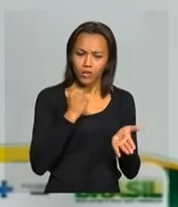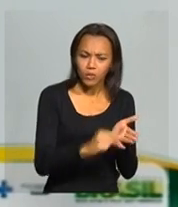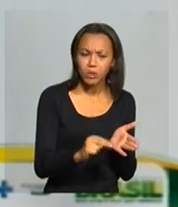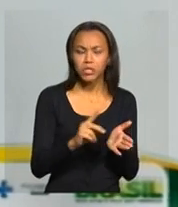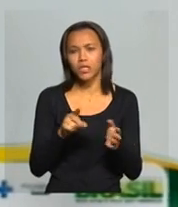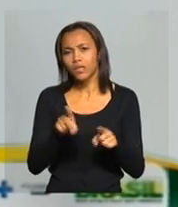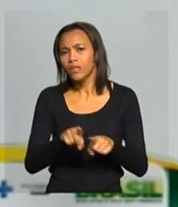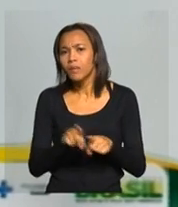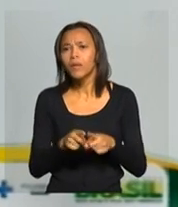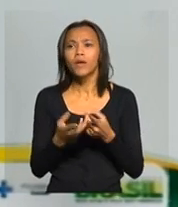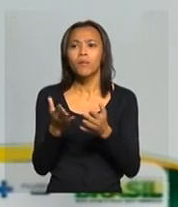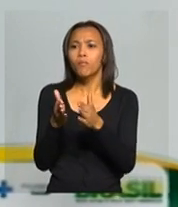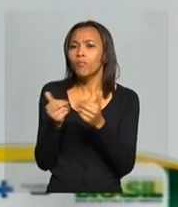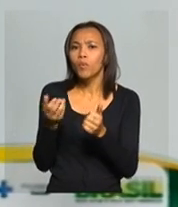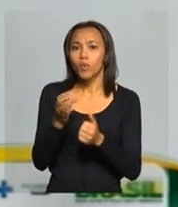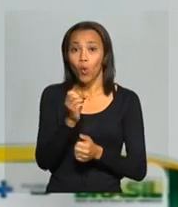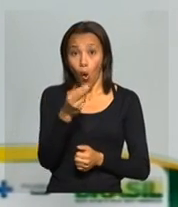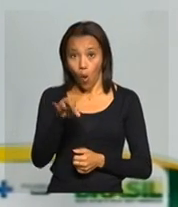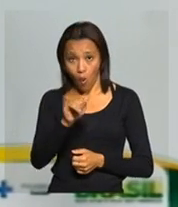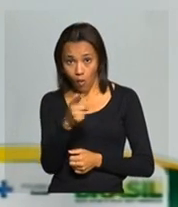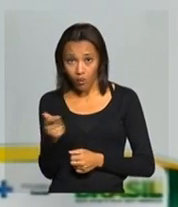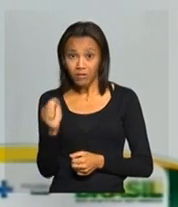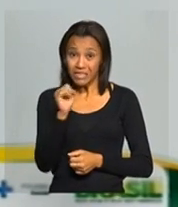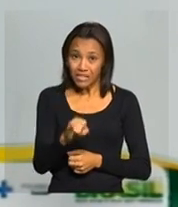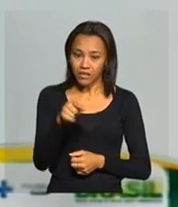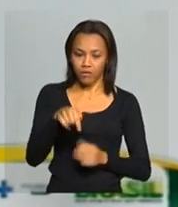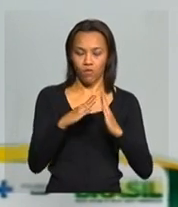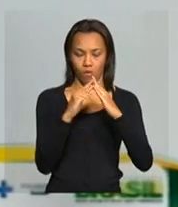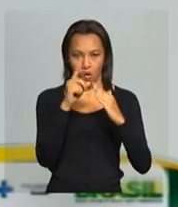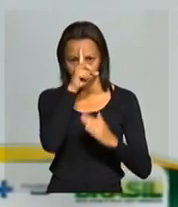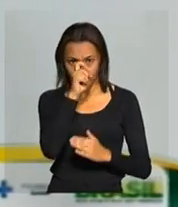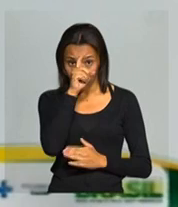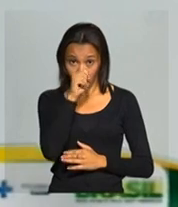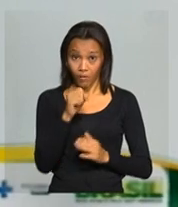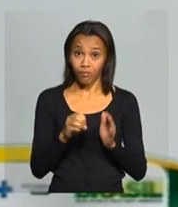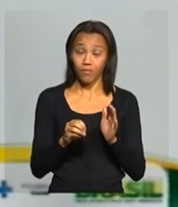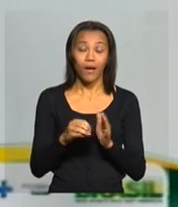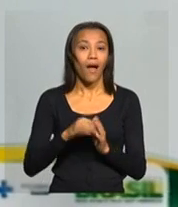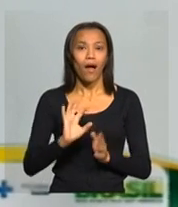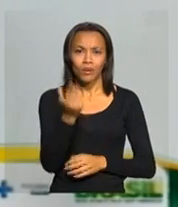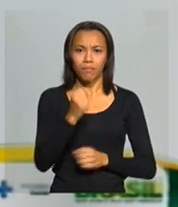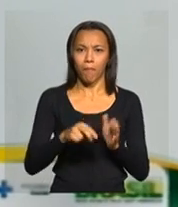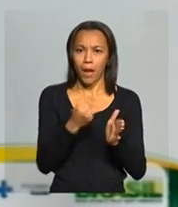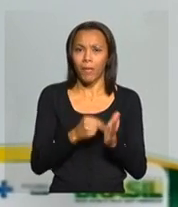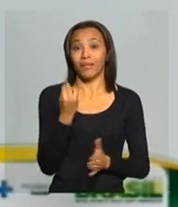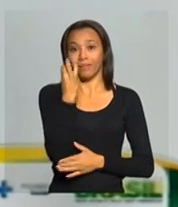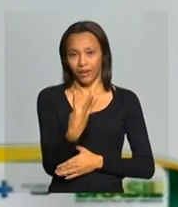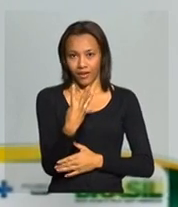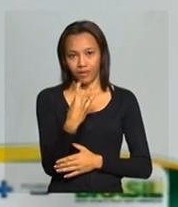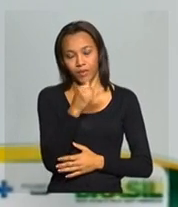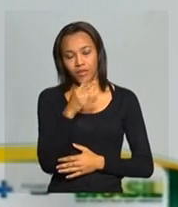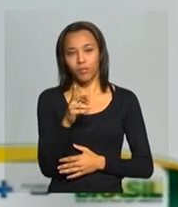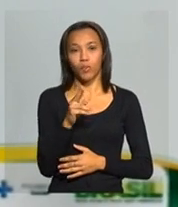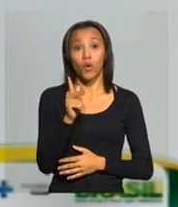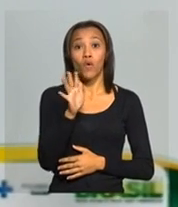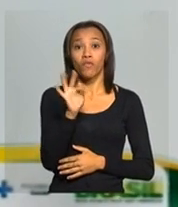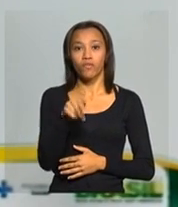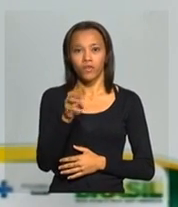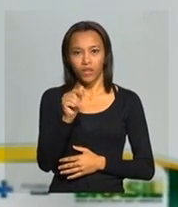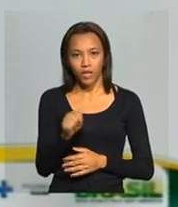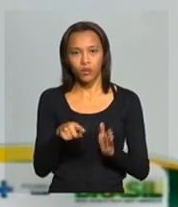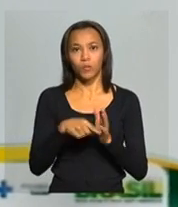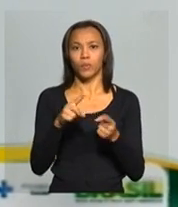busca, a captação de órgãos. Se o hospital realiza 3 tipos de transplante de órgãos, por exemplo, fígado, rim e coração,